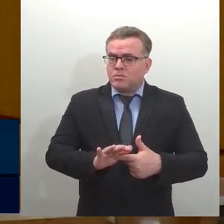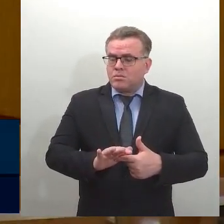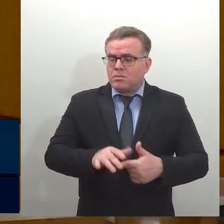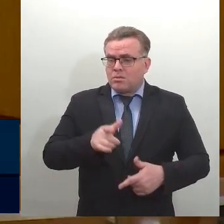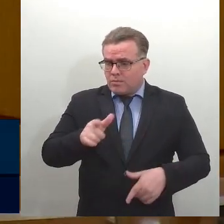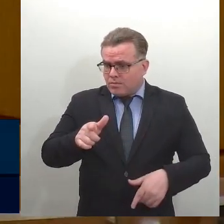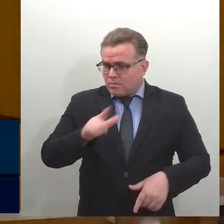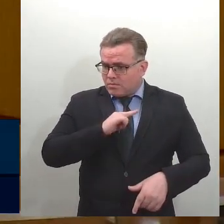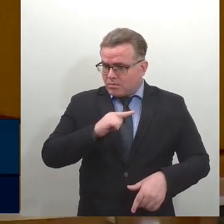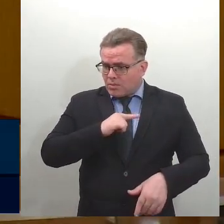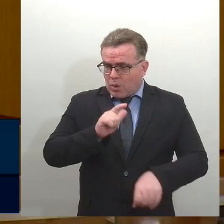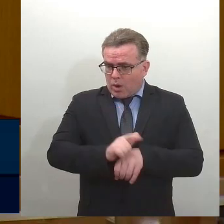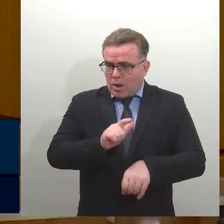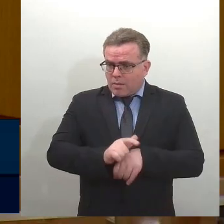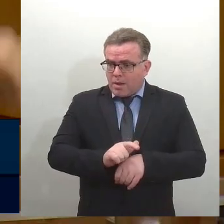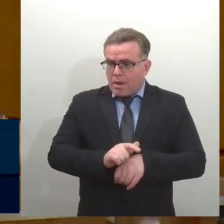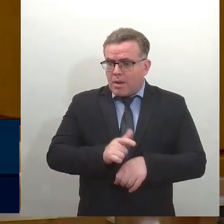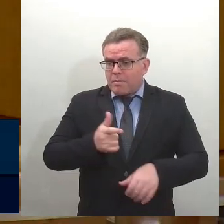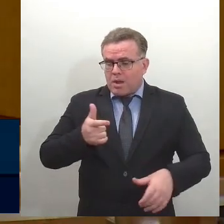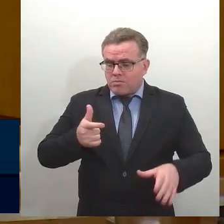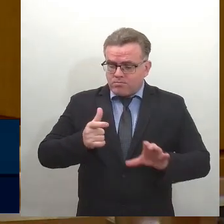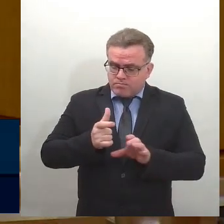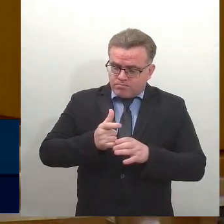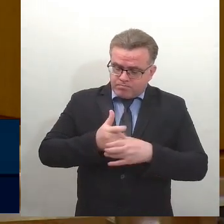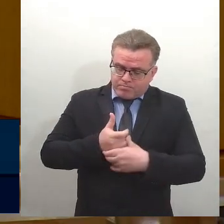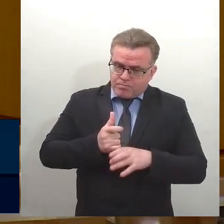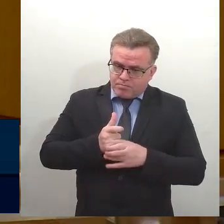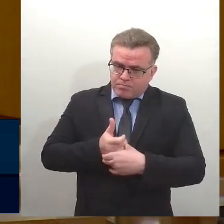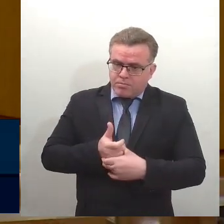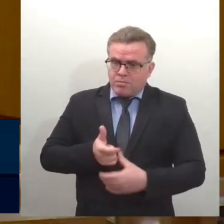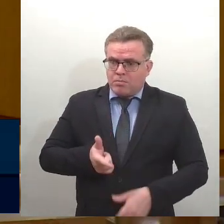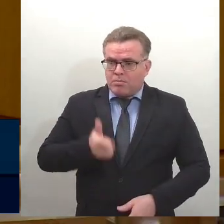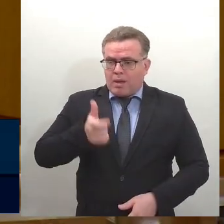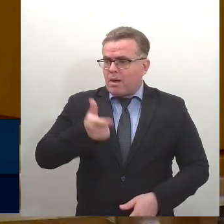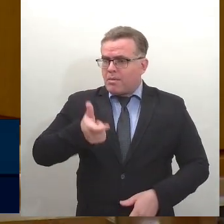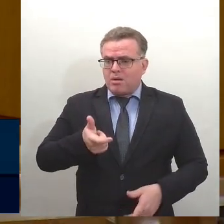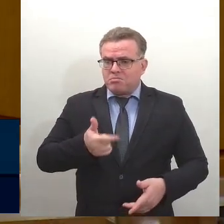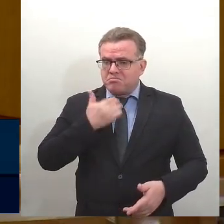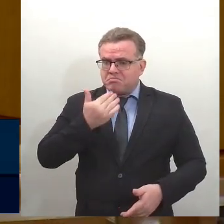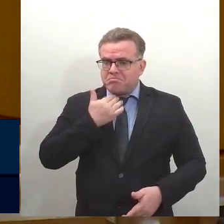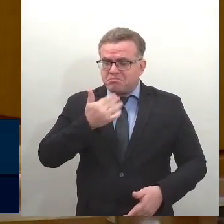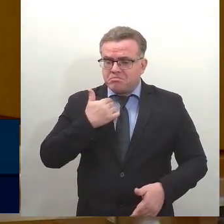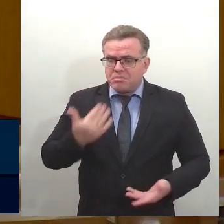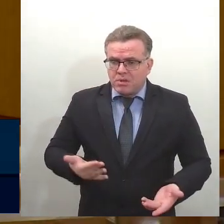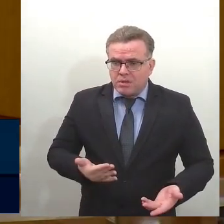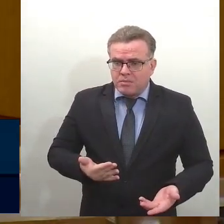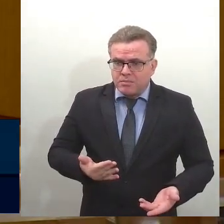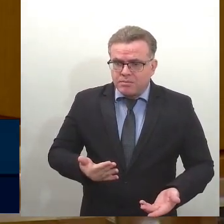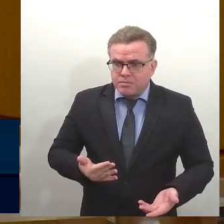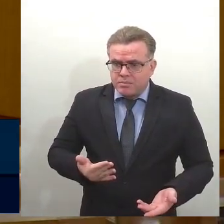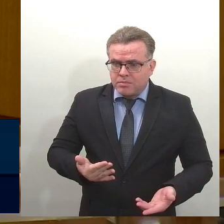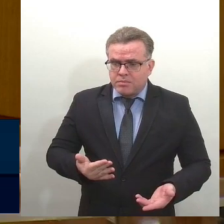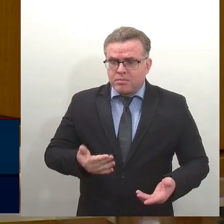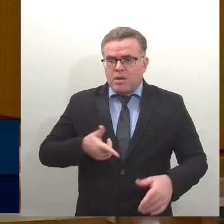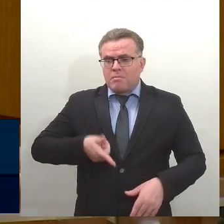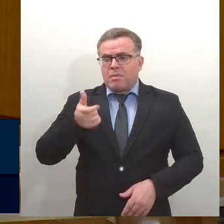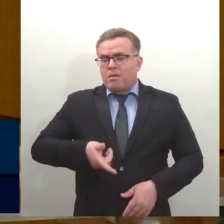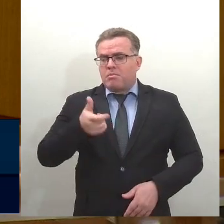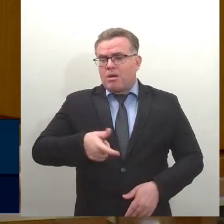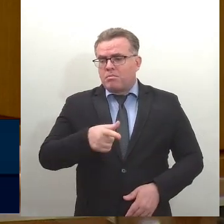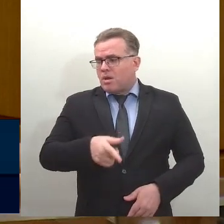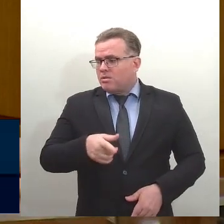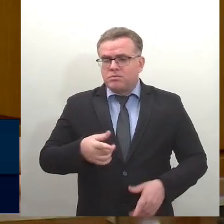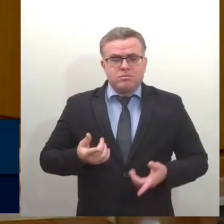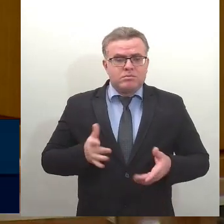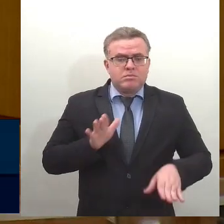Pode até fazer zoada, mas não fere ninguém de morte. Porque o